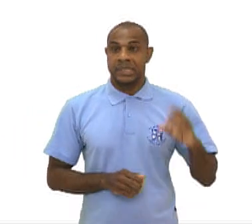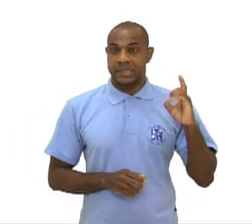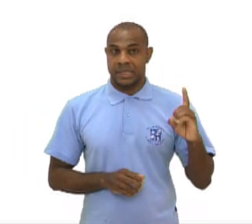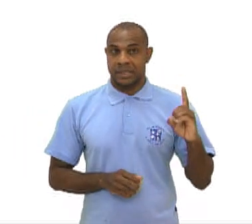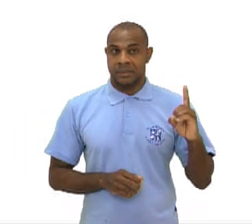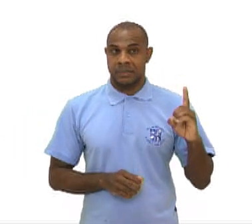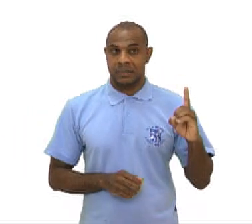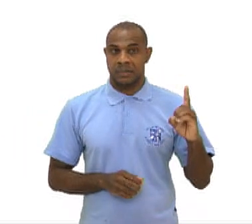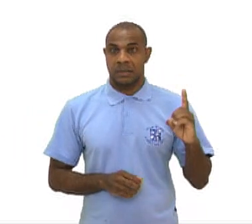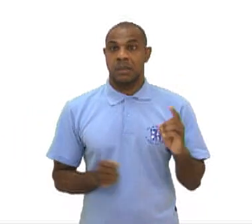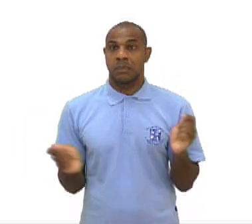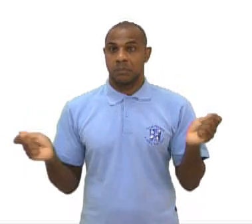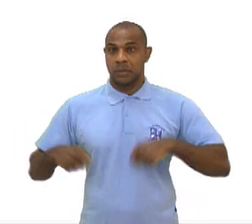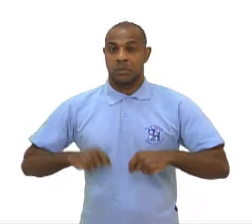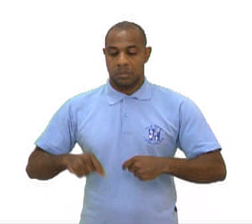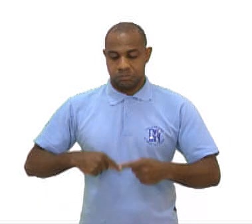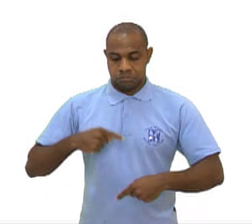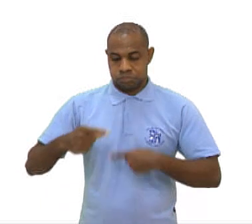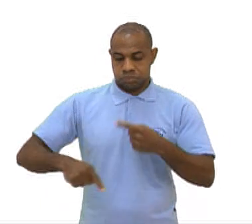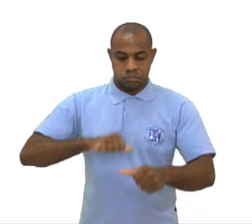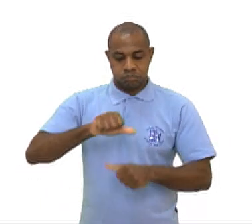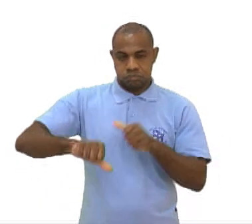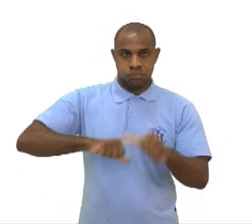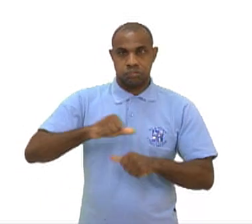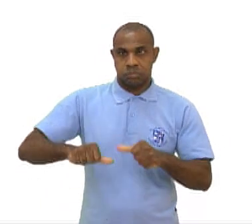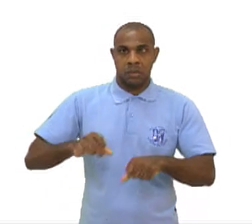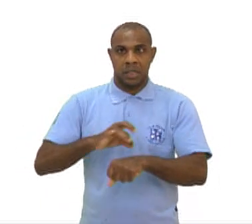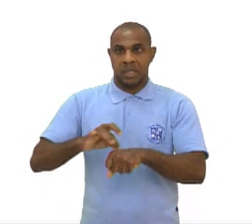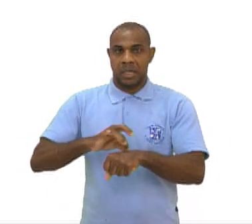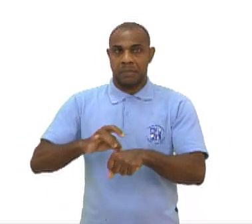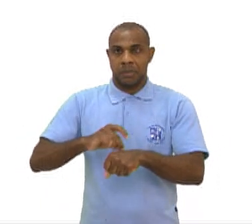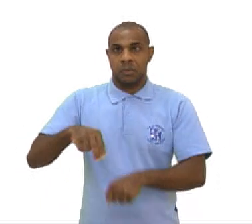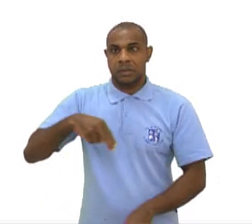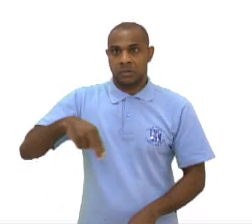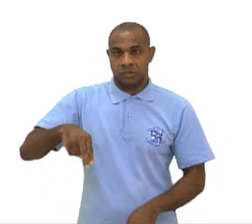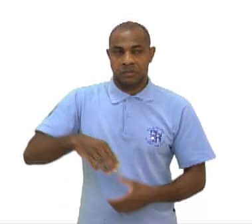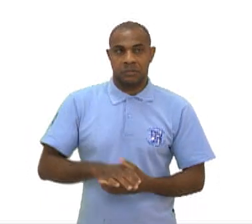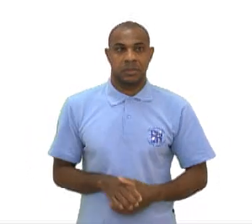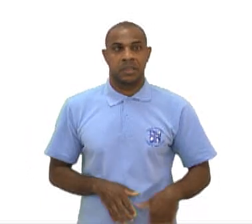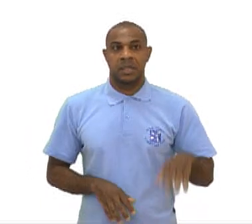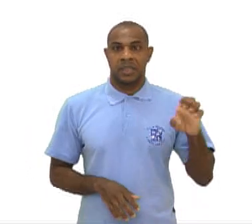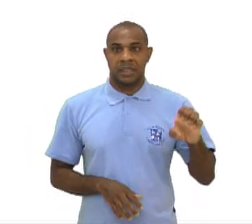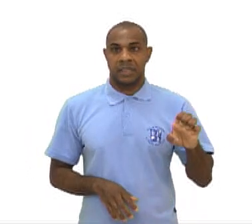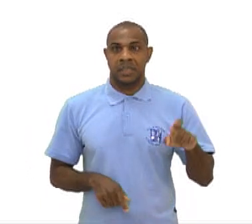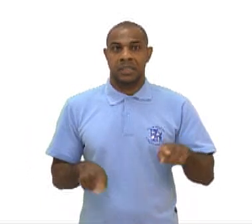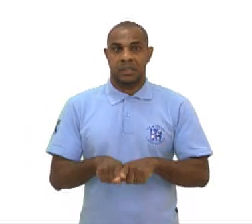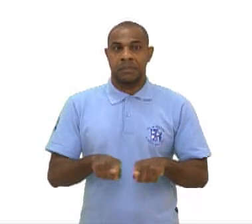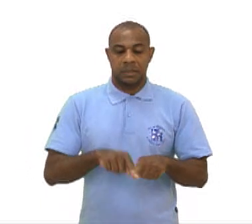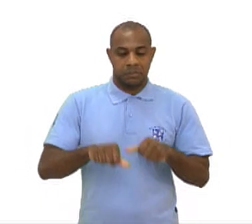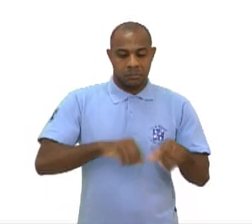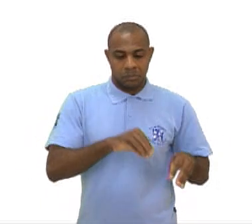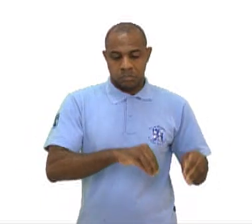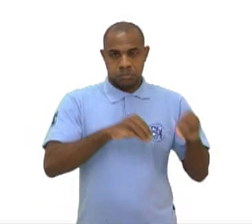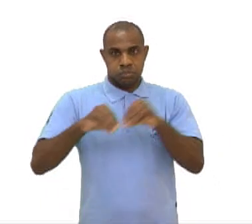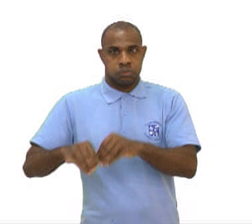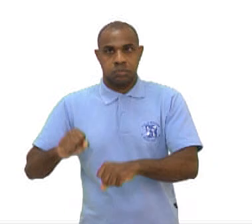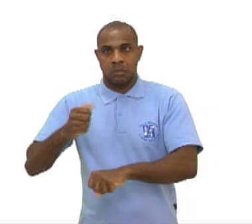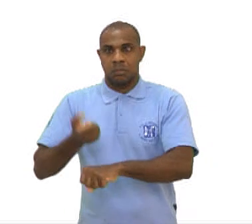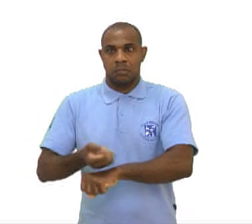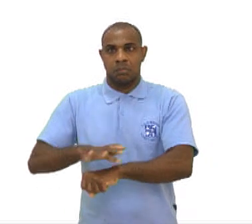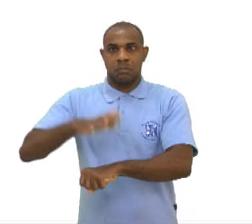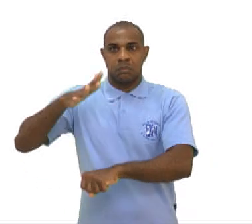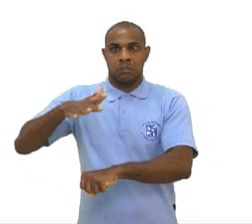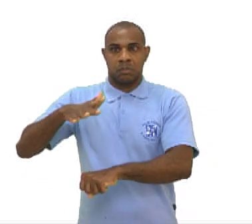D, possibilita a reciclagem do carbono e nitrogênio. Ou ainda, letra E, promove o deslocamento do alumínio, que é tóxico.